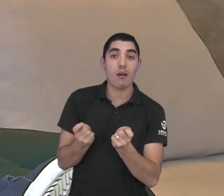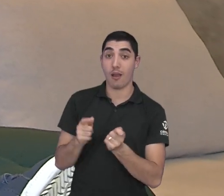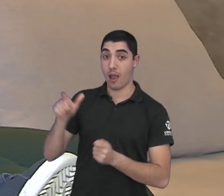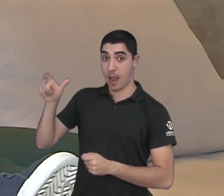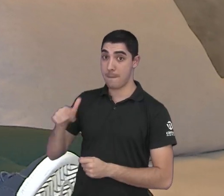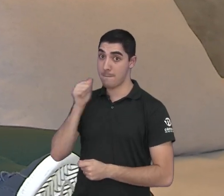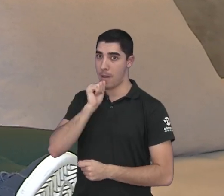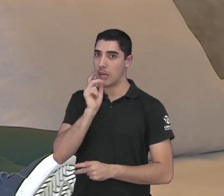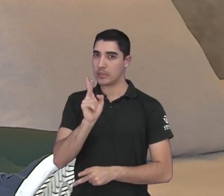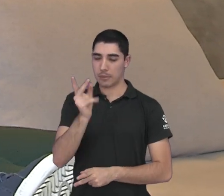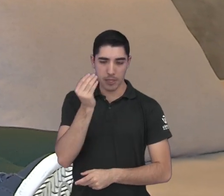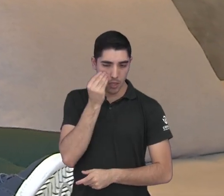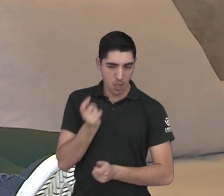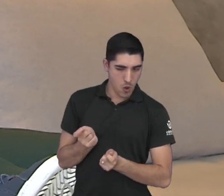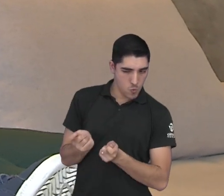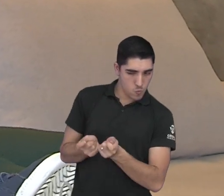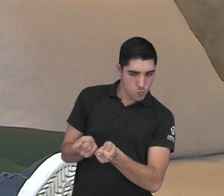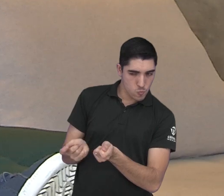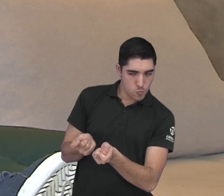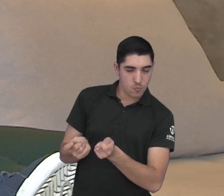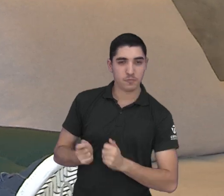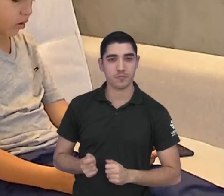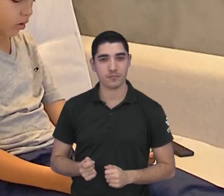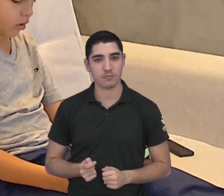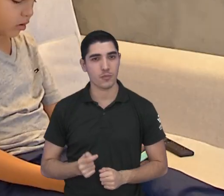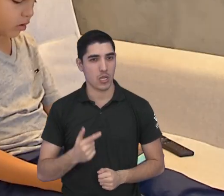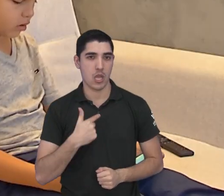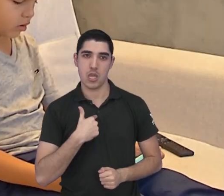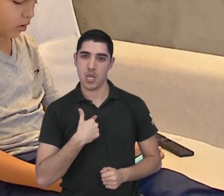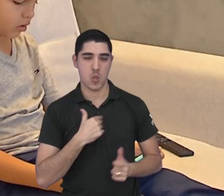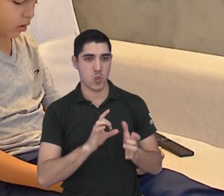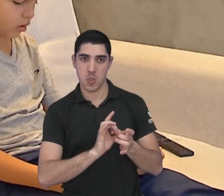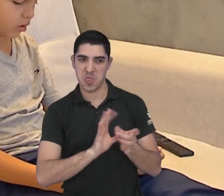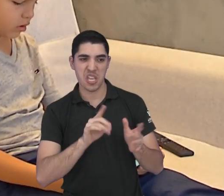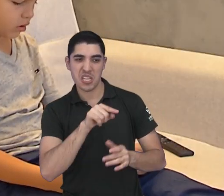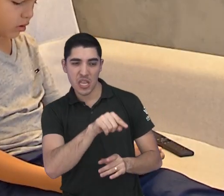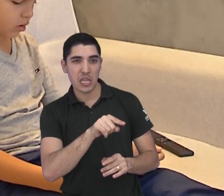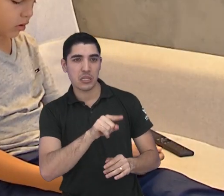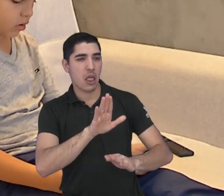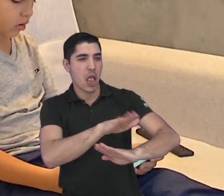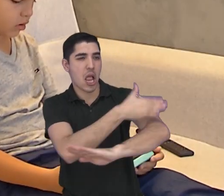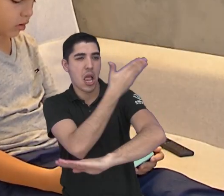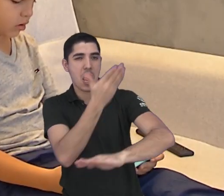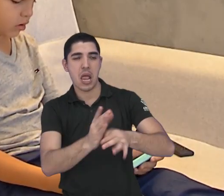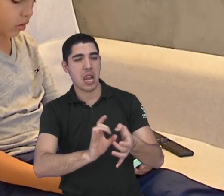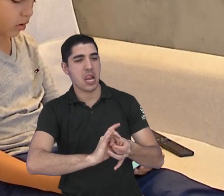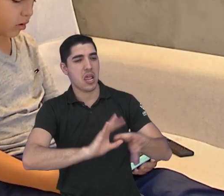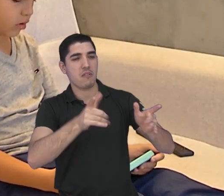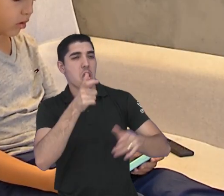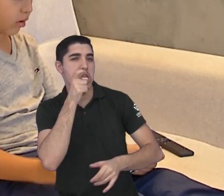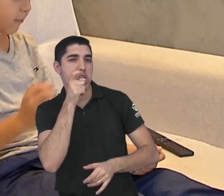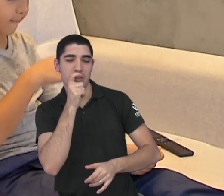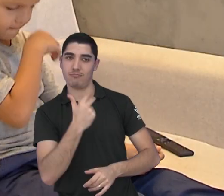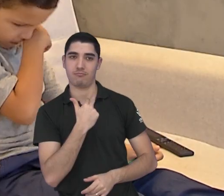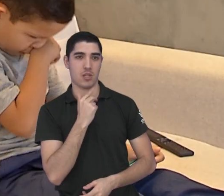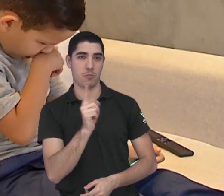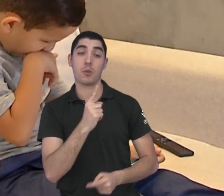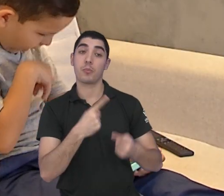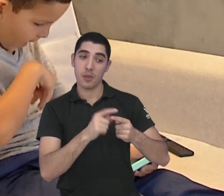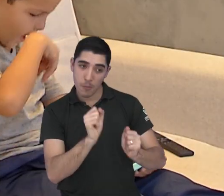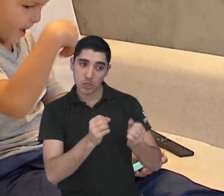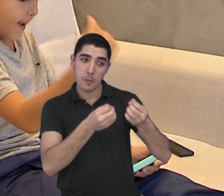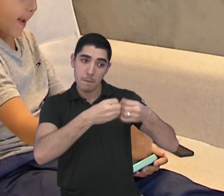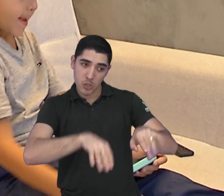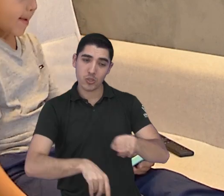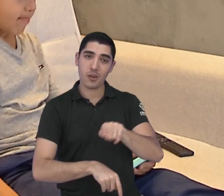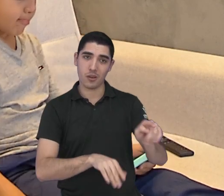é um cuidado que a Jéssica faz questão de manter. Eu não pretendo deixar um uso totalmente liberado. Eu acho que